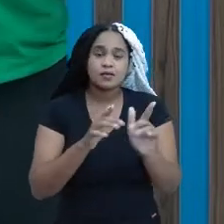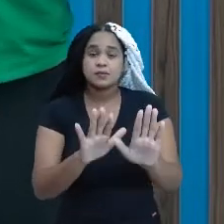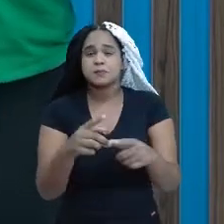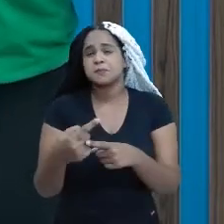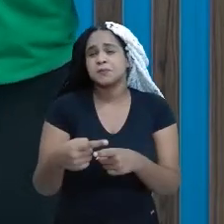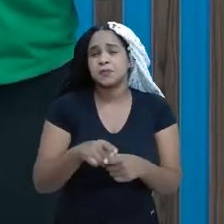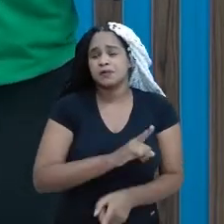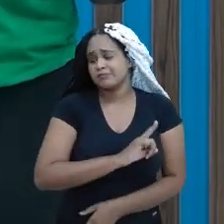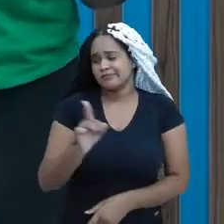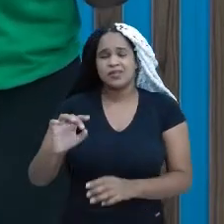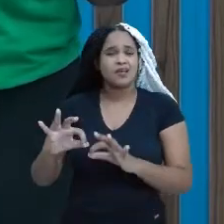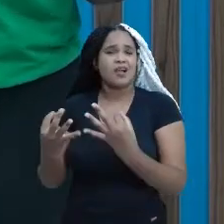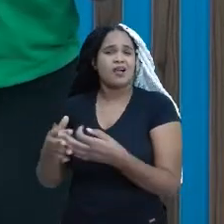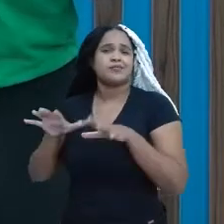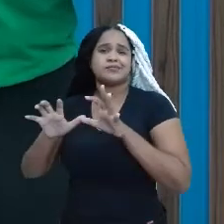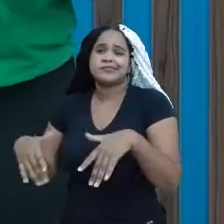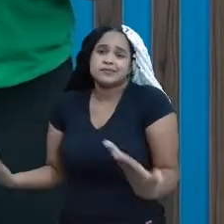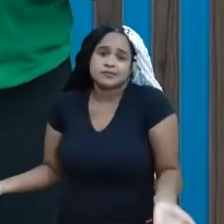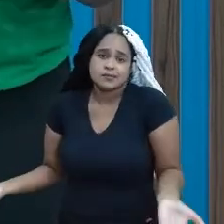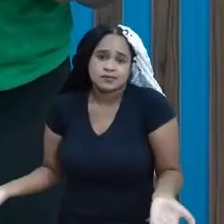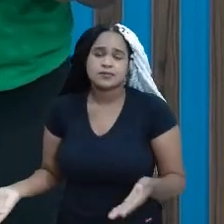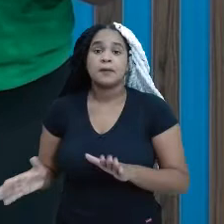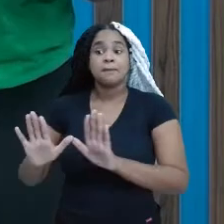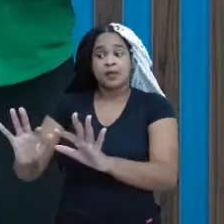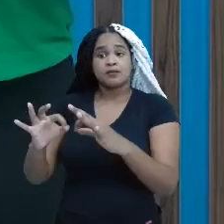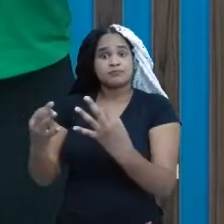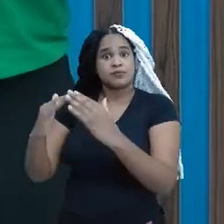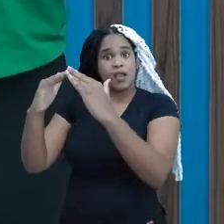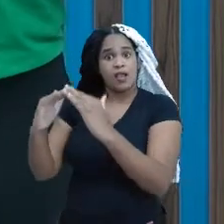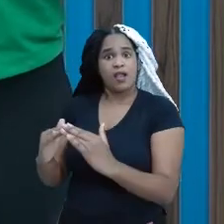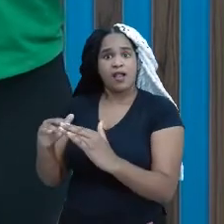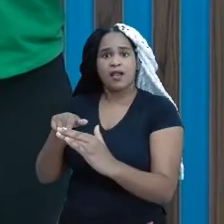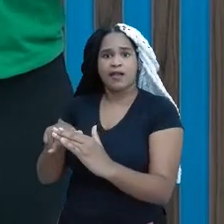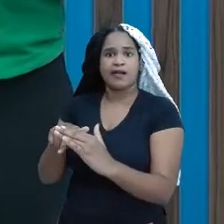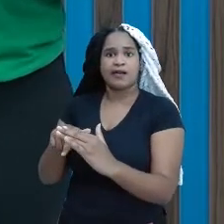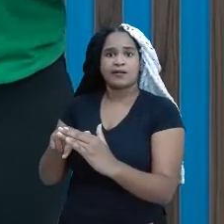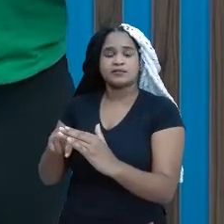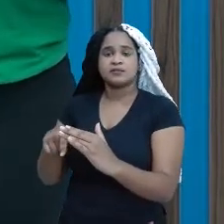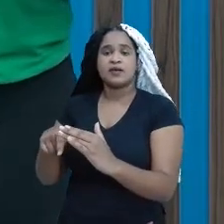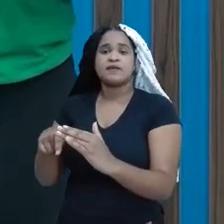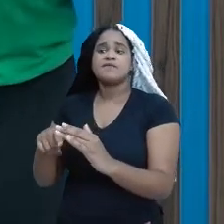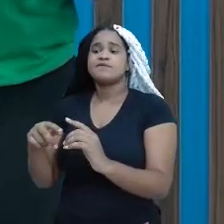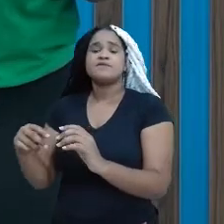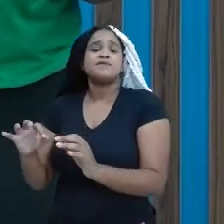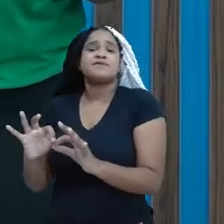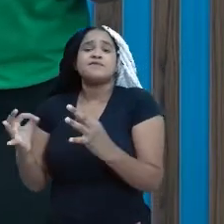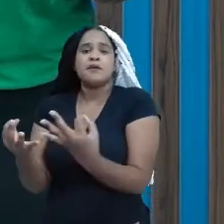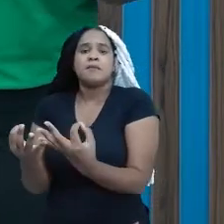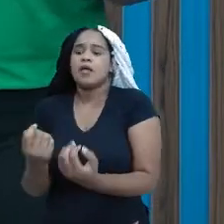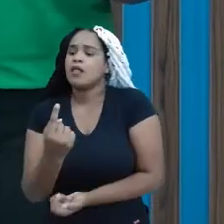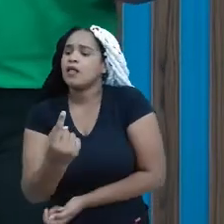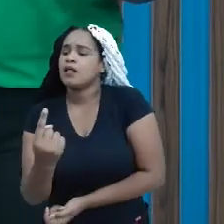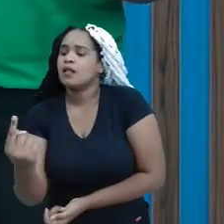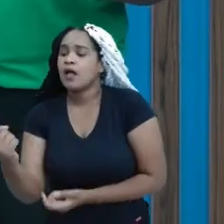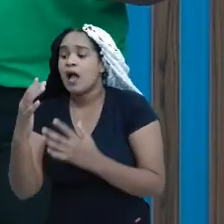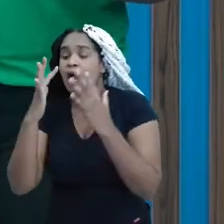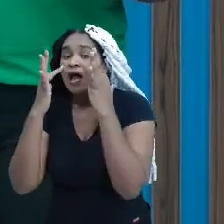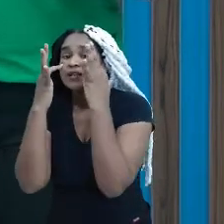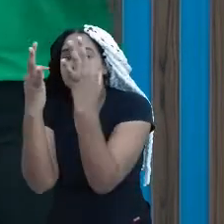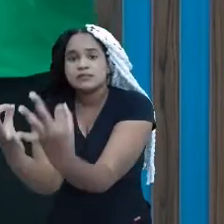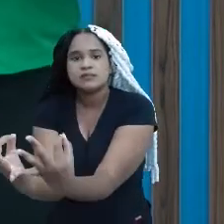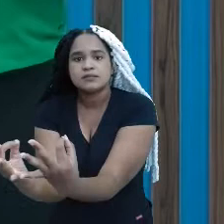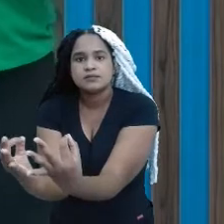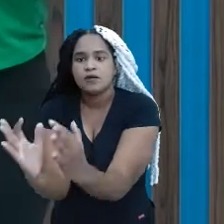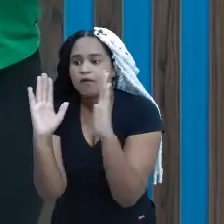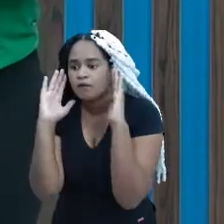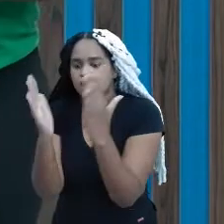dele em casa é assim. Mas sendo que em casa, ele está sendo visto de maneira individual. Na escola, se